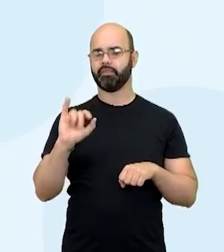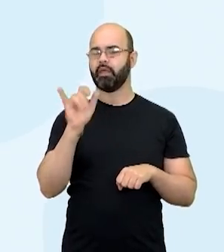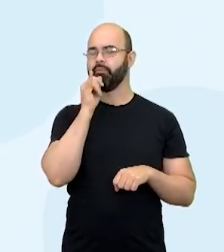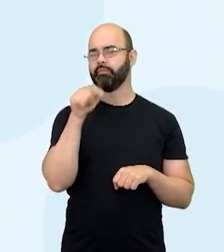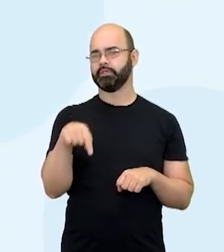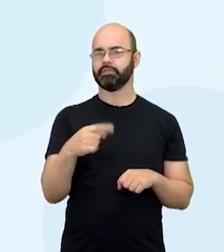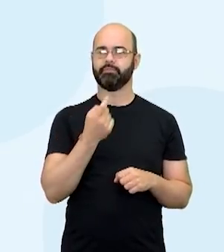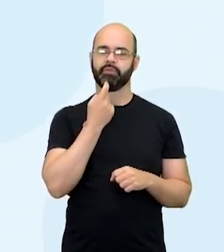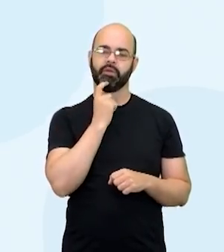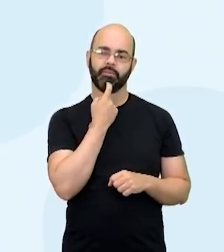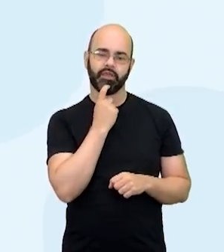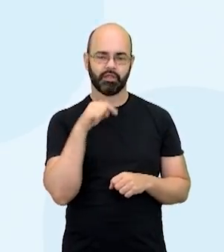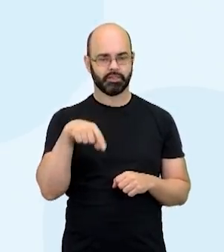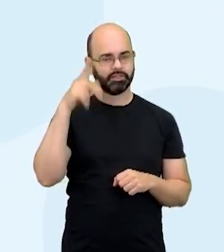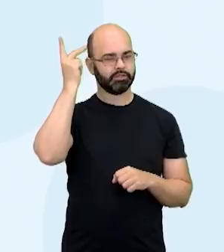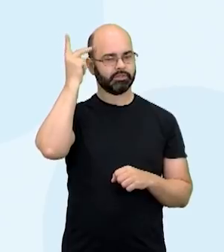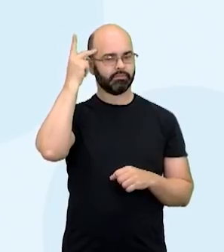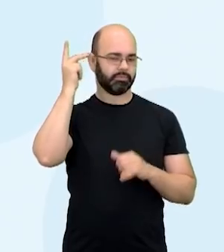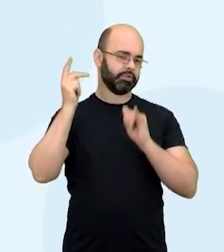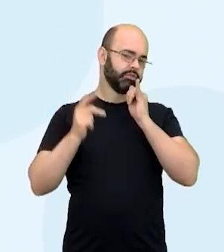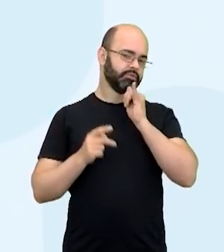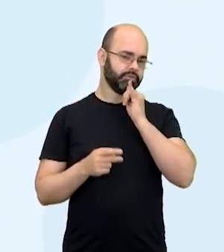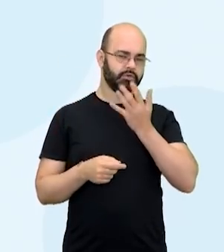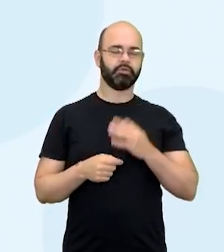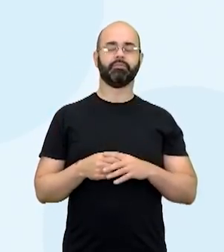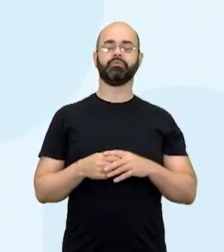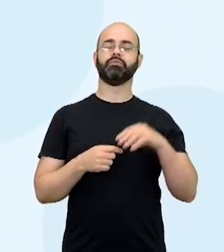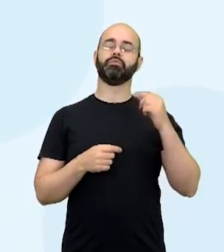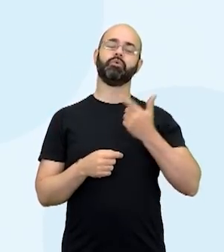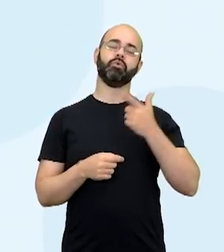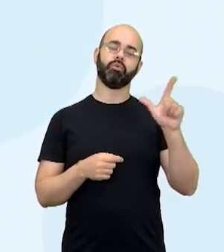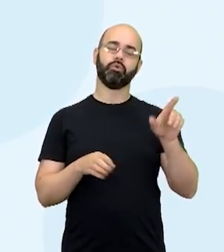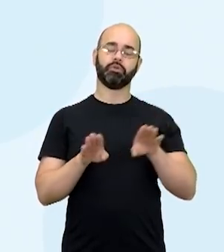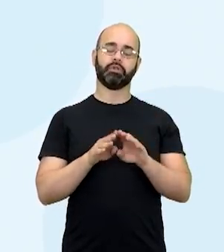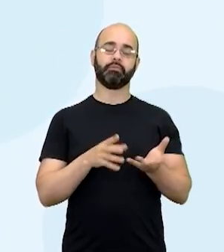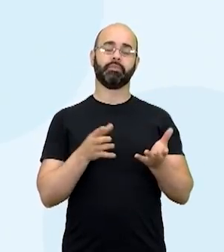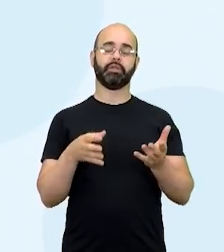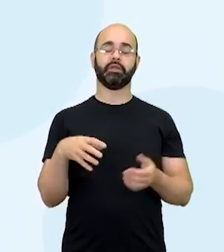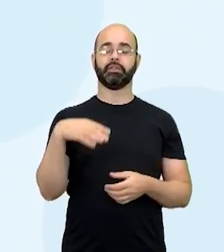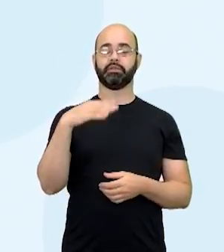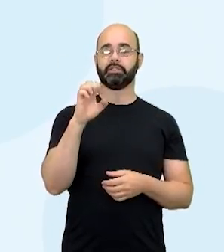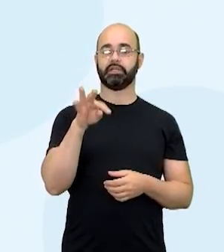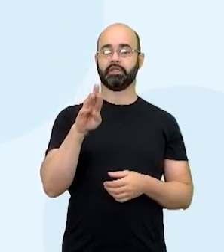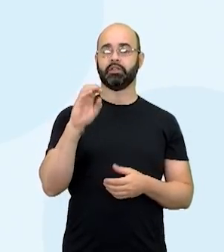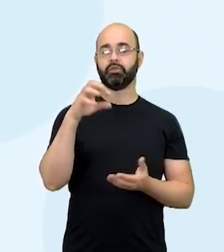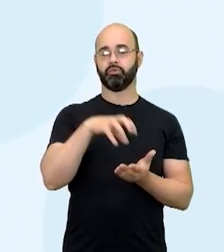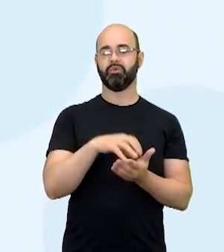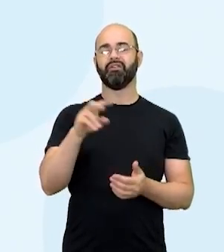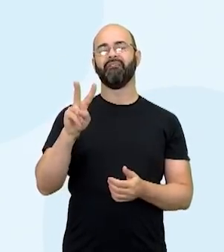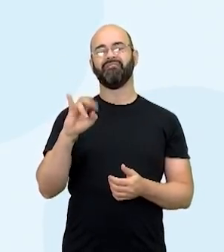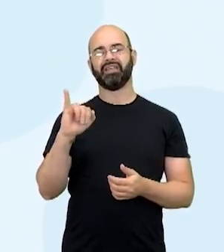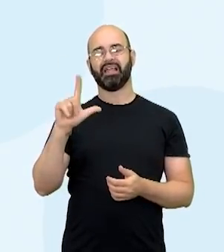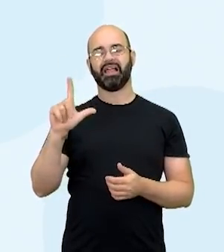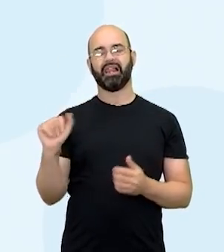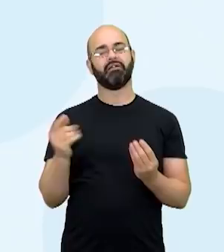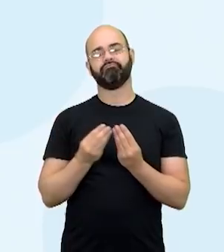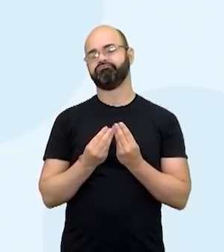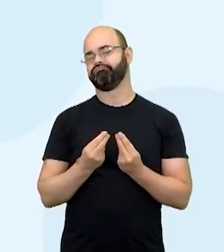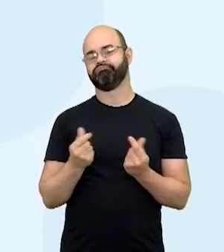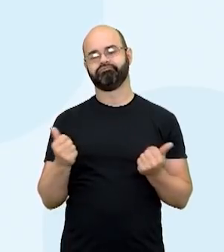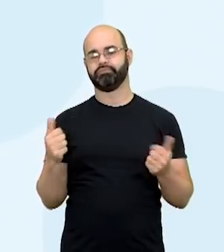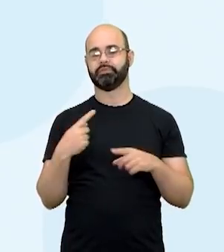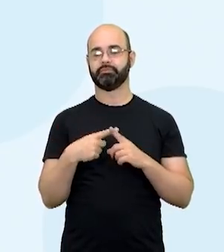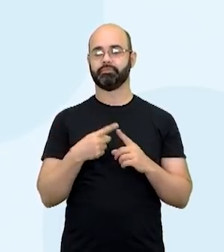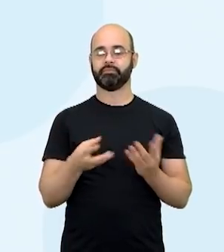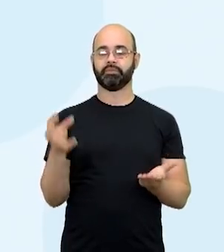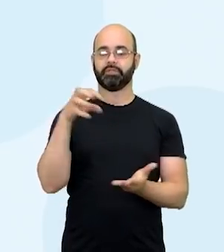São Paulo, né, e aí são as capitais regionais, os centros, e aí a vila deixou de existir porque ela é substituída aí